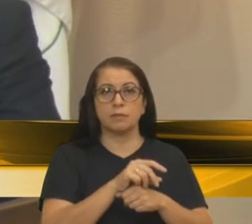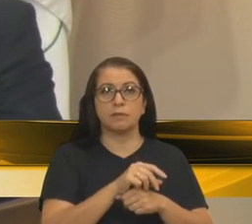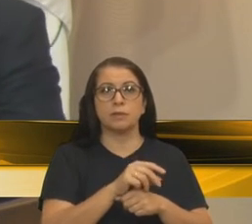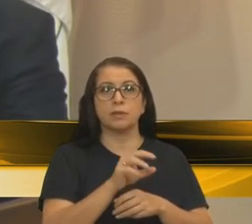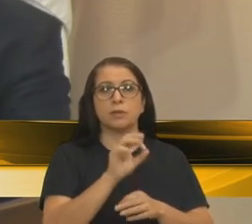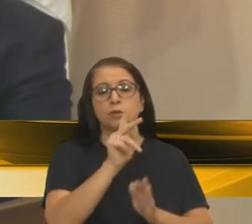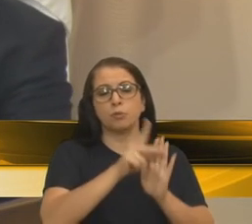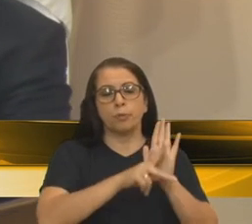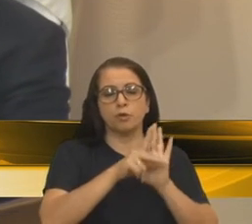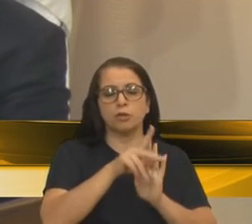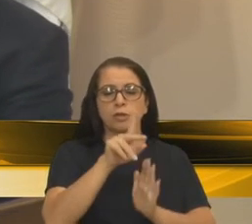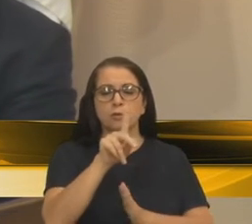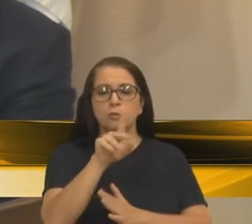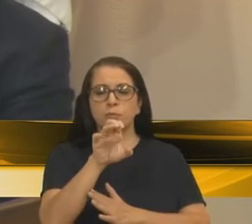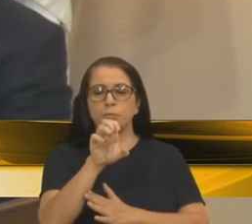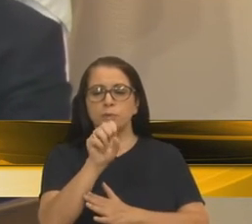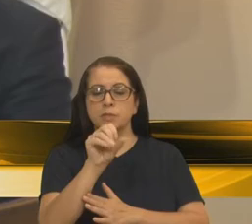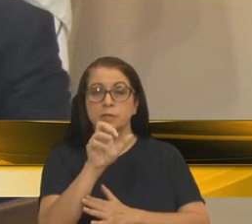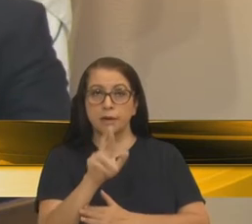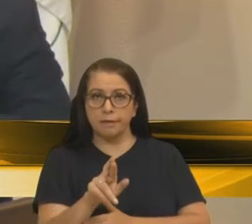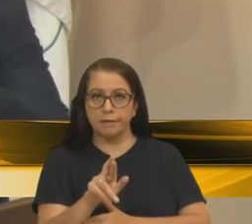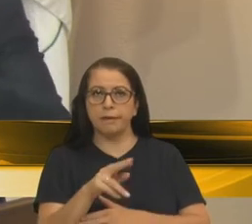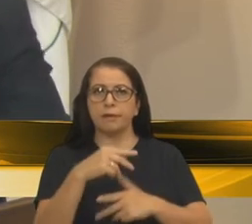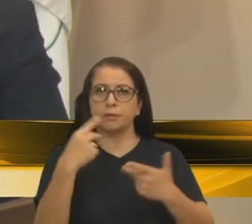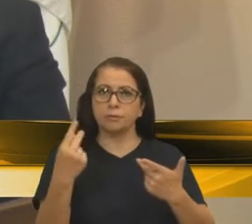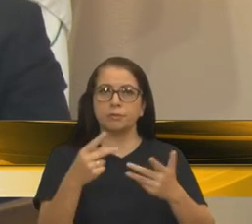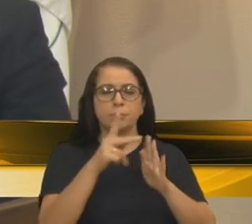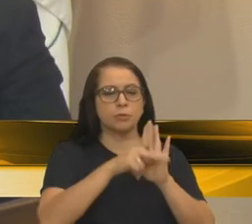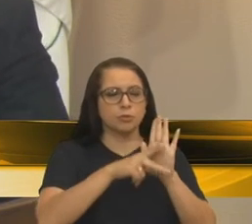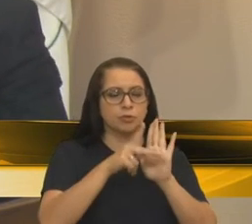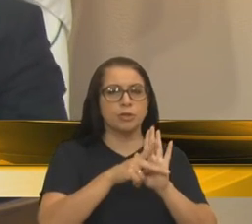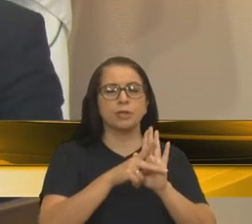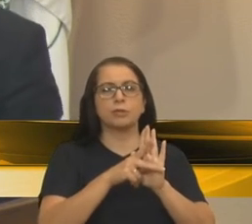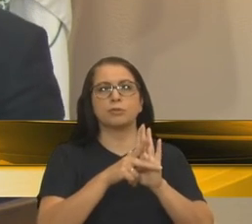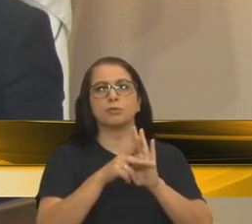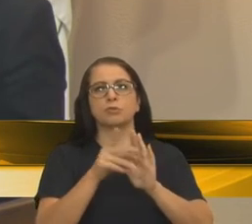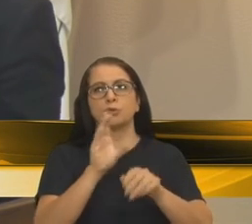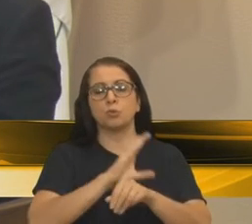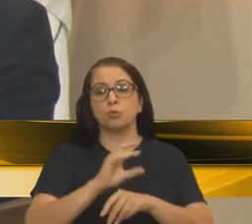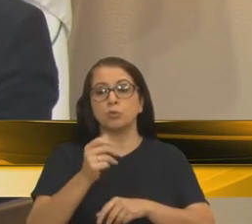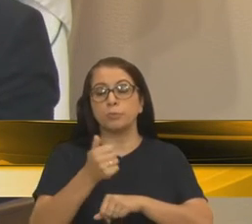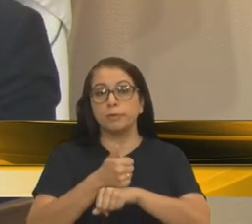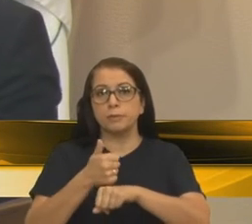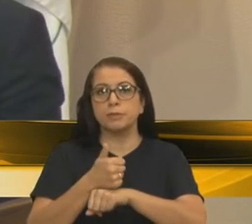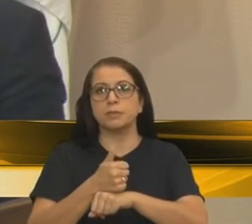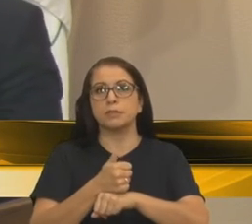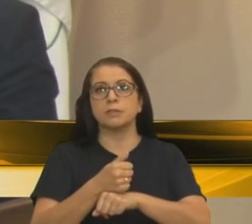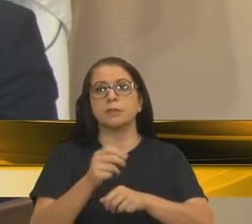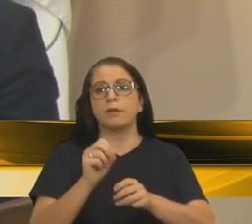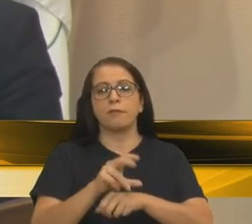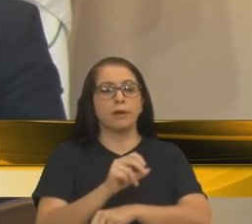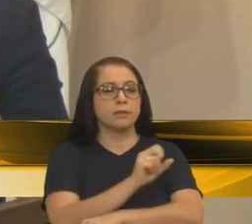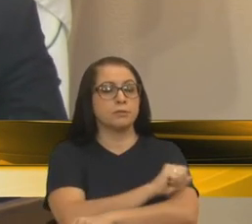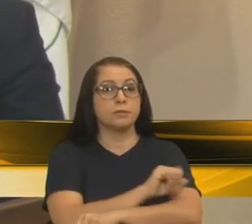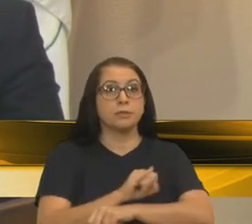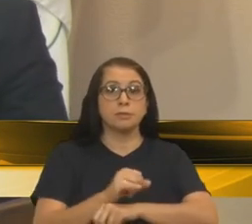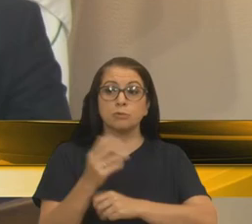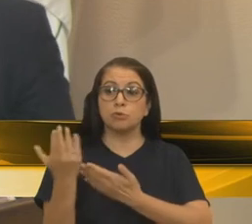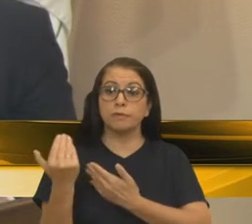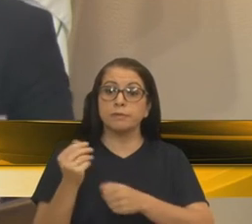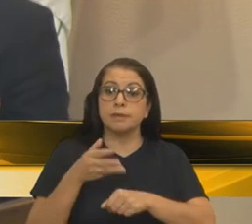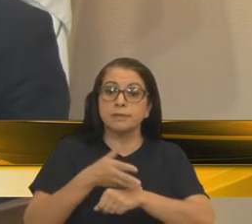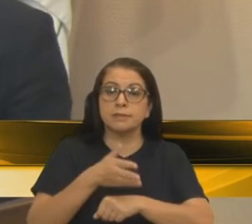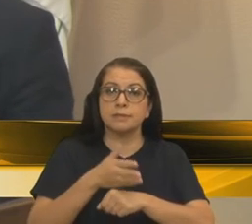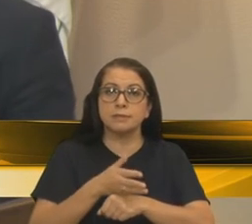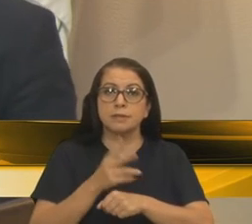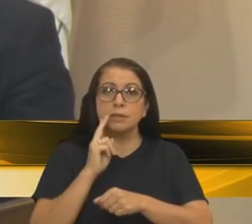Pescar, vagas de projetos de cursos profissionalizantes, vagas do Senai, para que os jovens pudessem acessar isso, ter essa informação e ir em busca